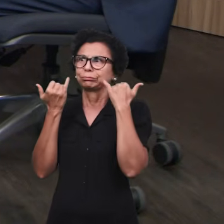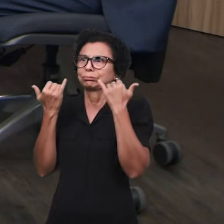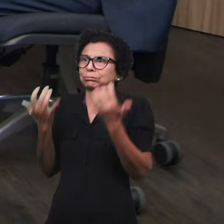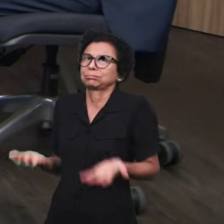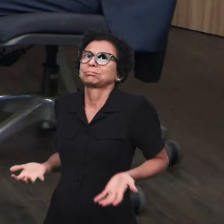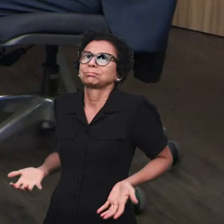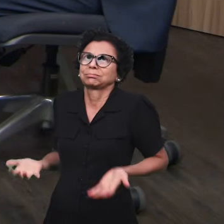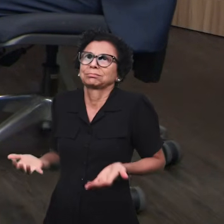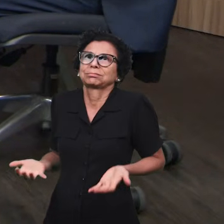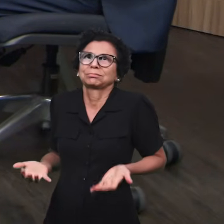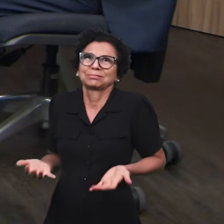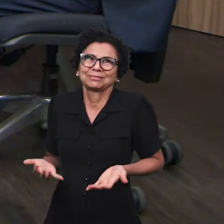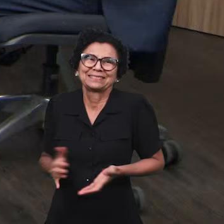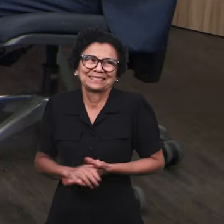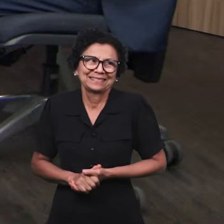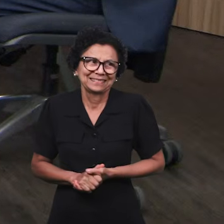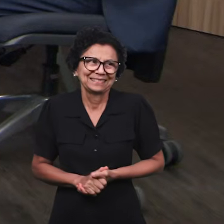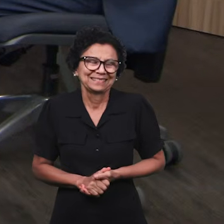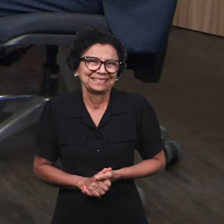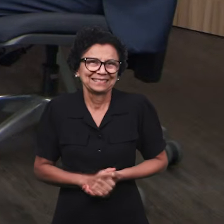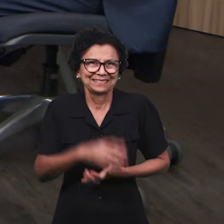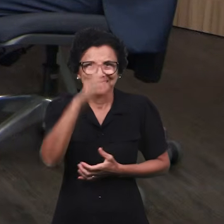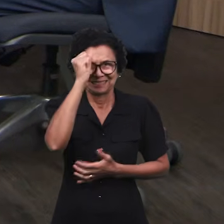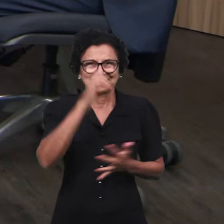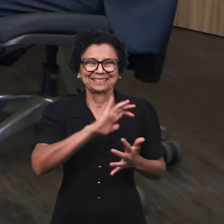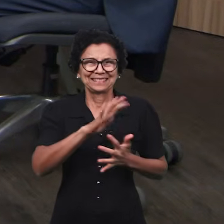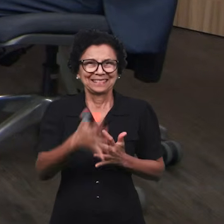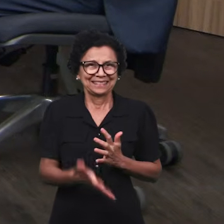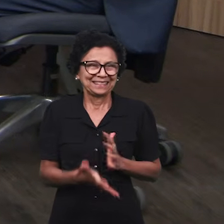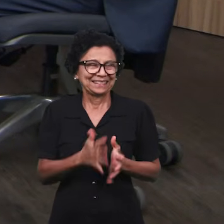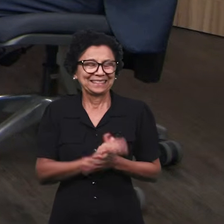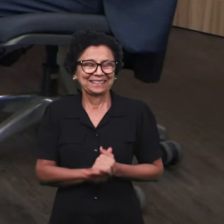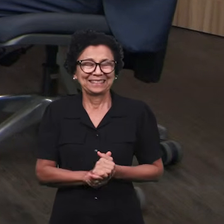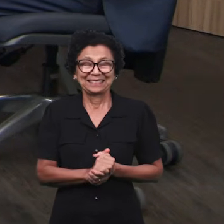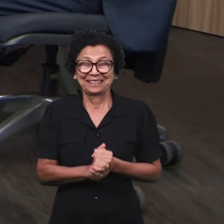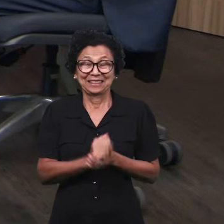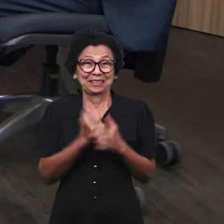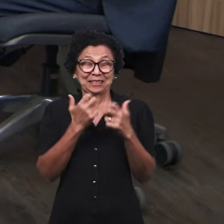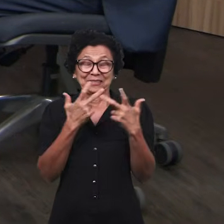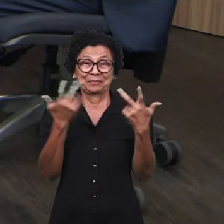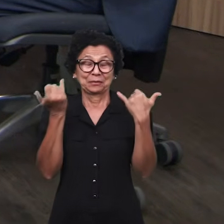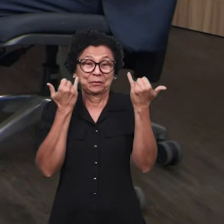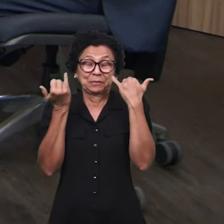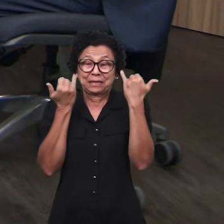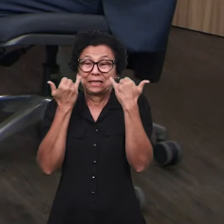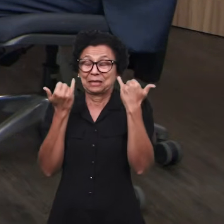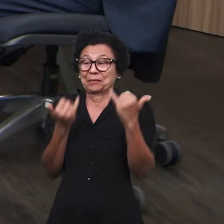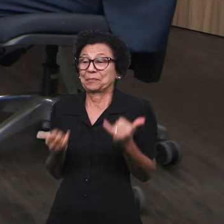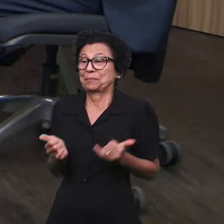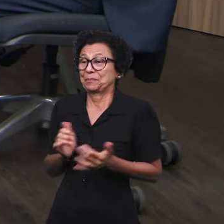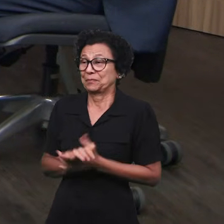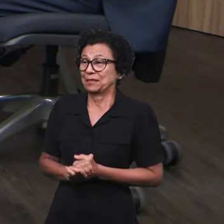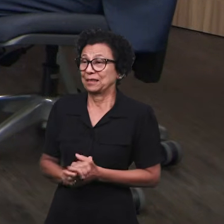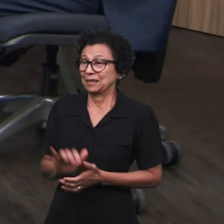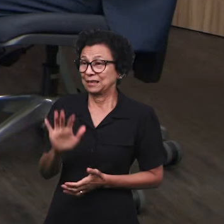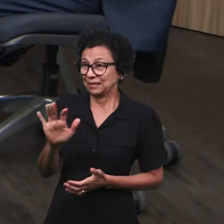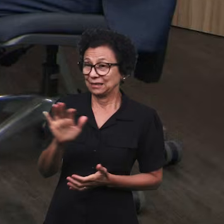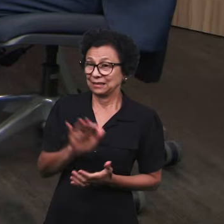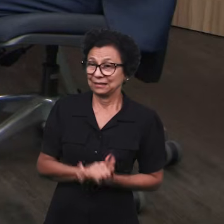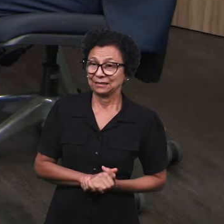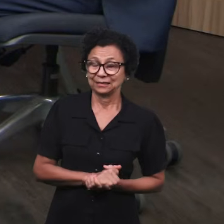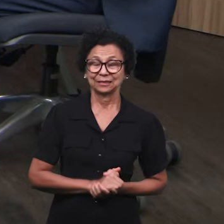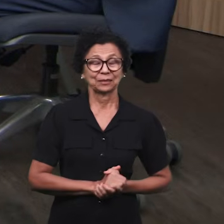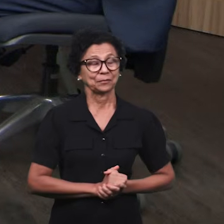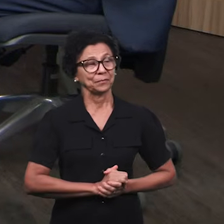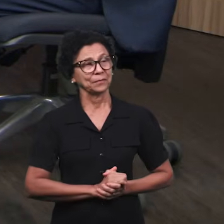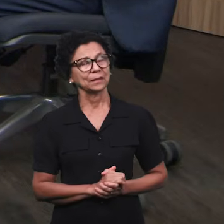que fica é por onde que a gente começa a aprender Libras? Porque é muita coisa, pastor, não dá para Vamos fazer uma coisa. Priscila, eu sempre